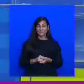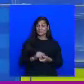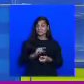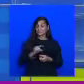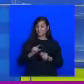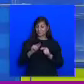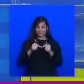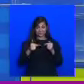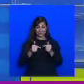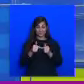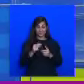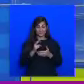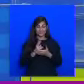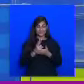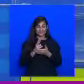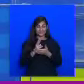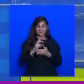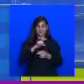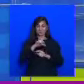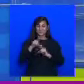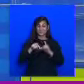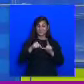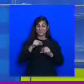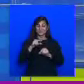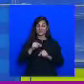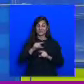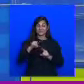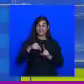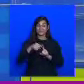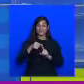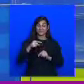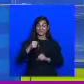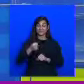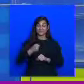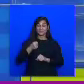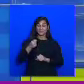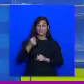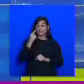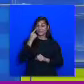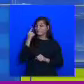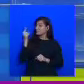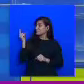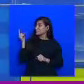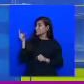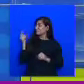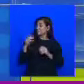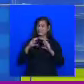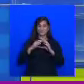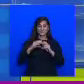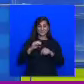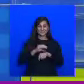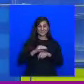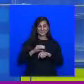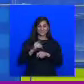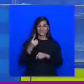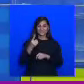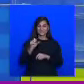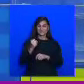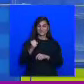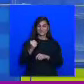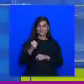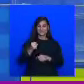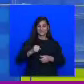E aí, tá com sorte, tá marcando? Vamos seguir sorteando. Mais um número chegando. Bola cinza, número 18.